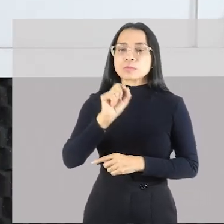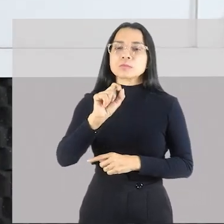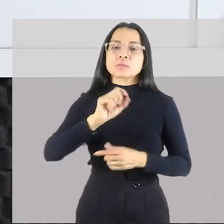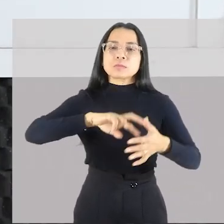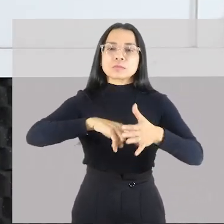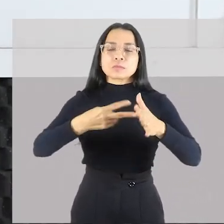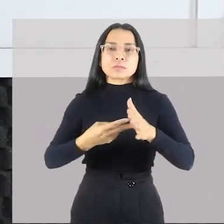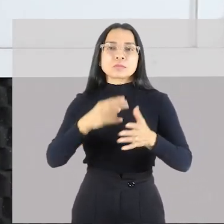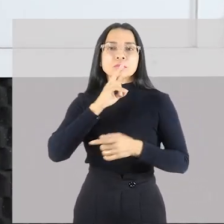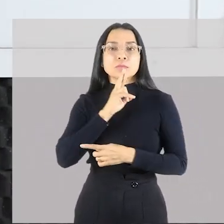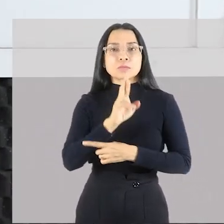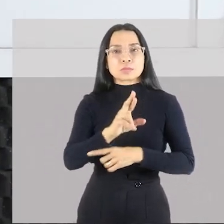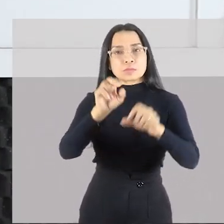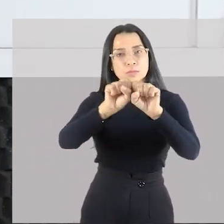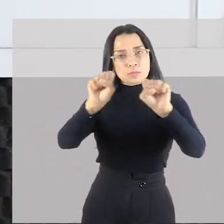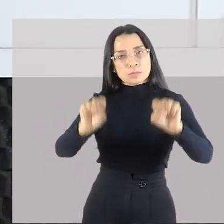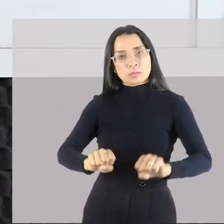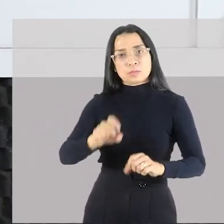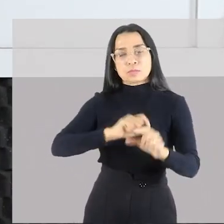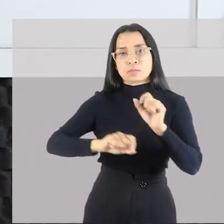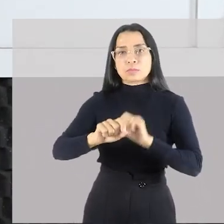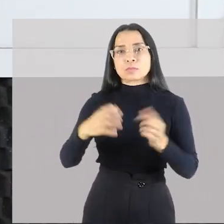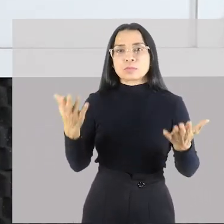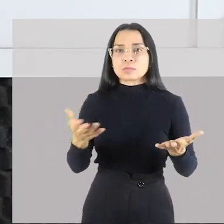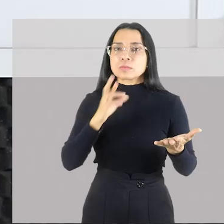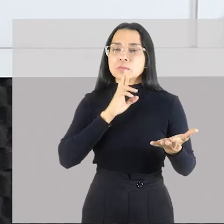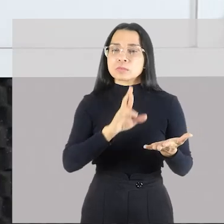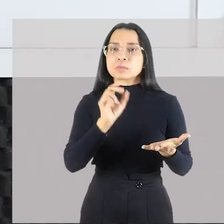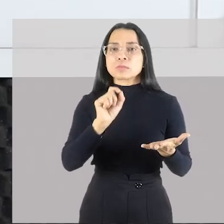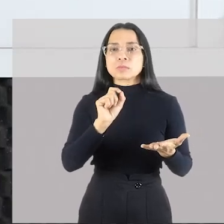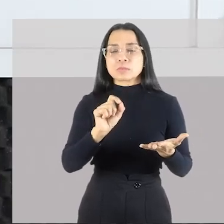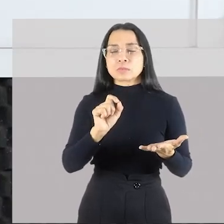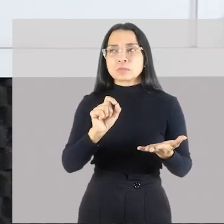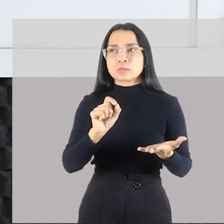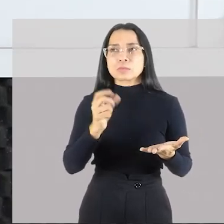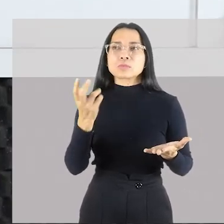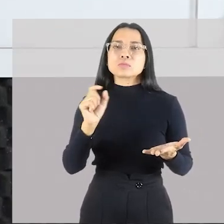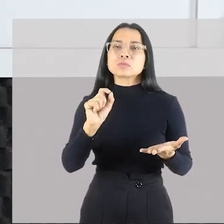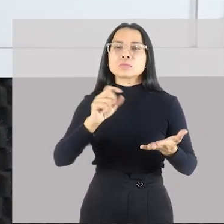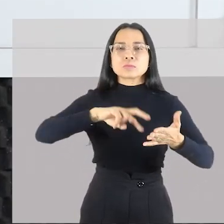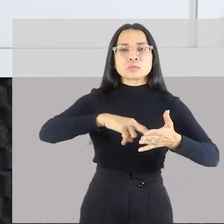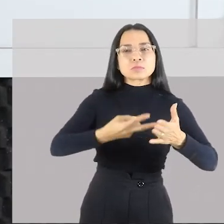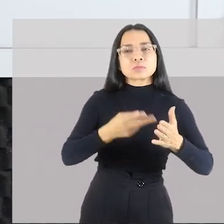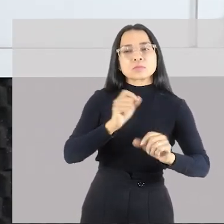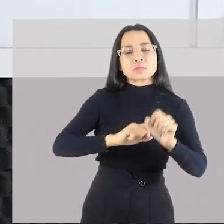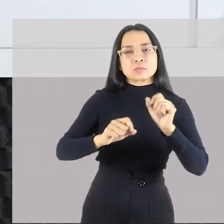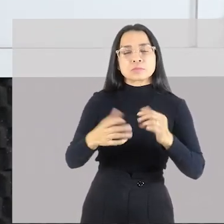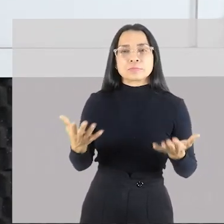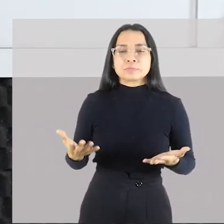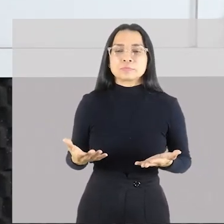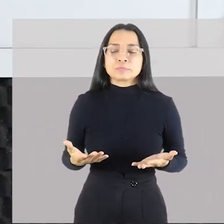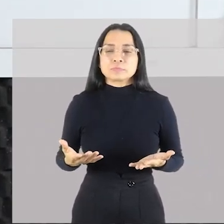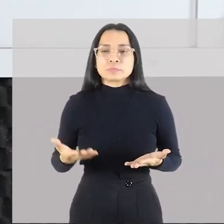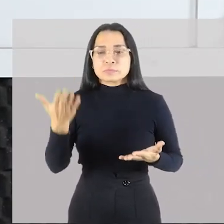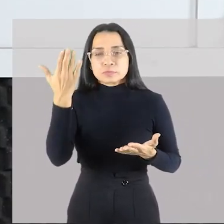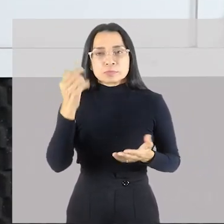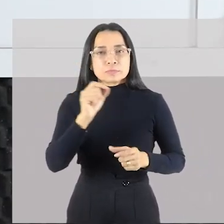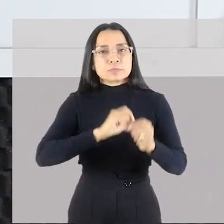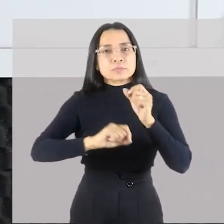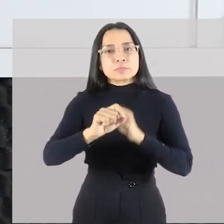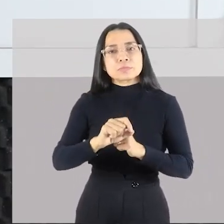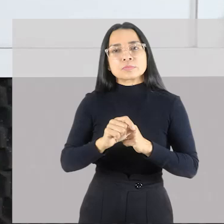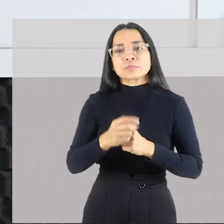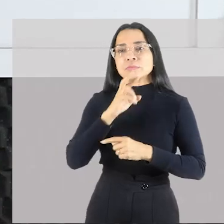significa a solução de um sistema? Quando eu vou resolver um sistema, o que isso significa? Olha, você sabe lá da equação, que resolver